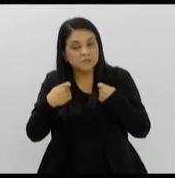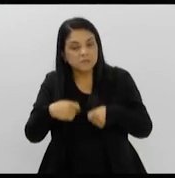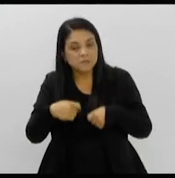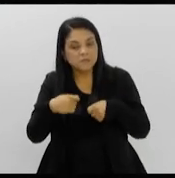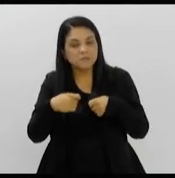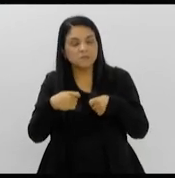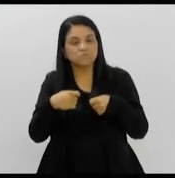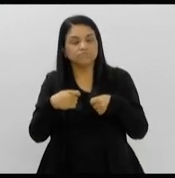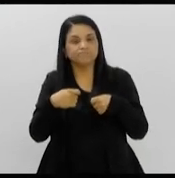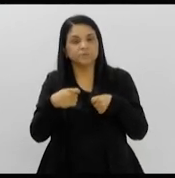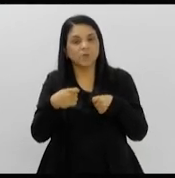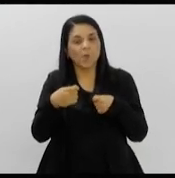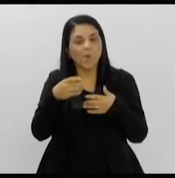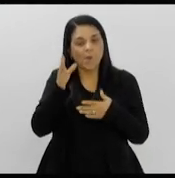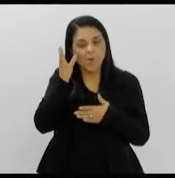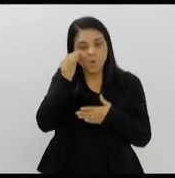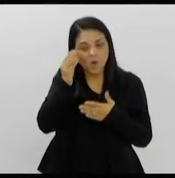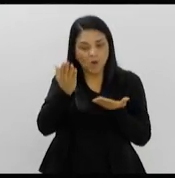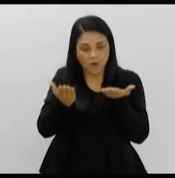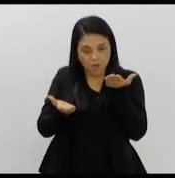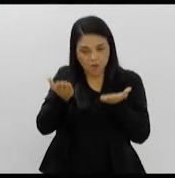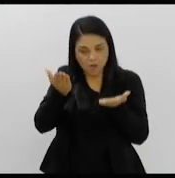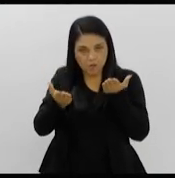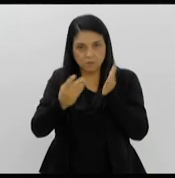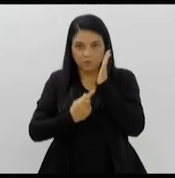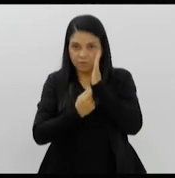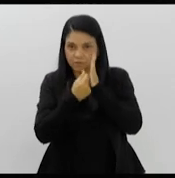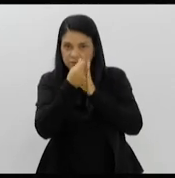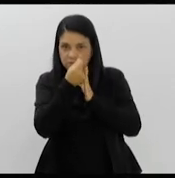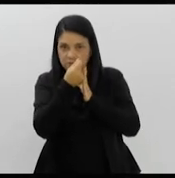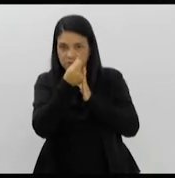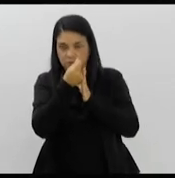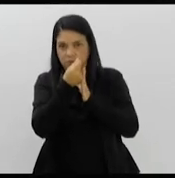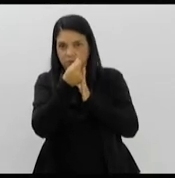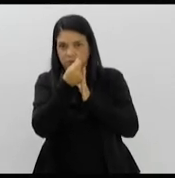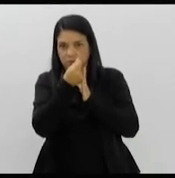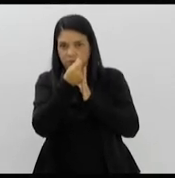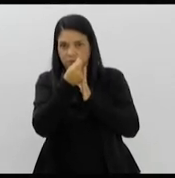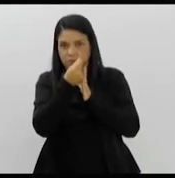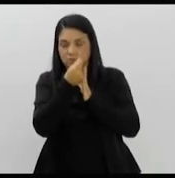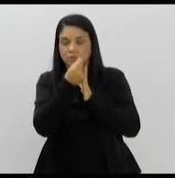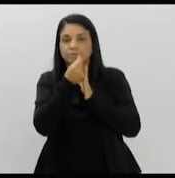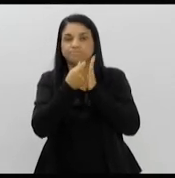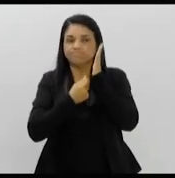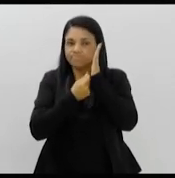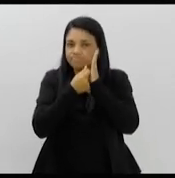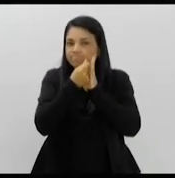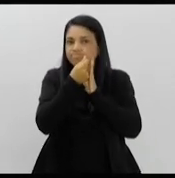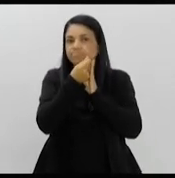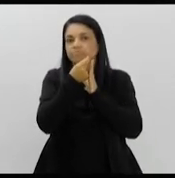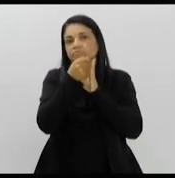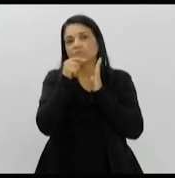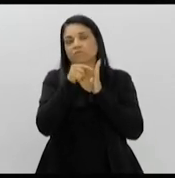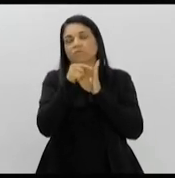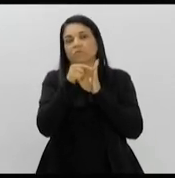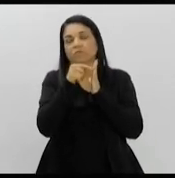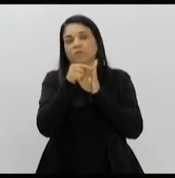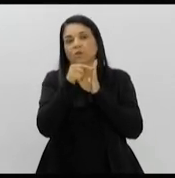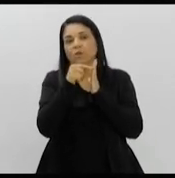equilíbrio financeiro e atuarial conforme